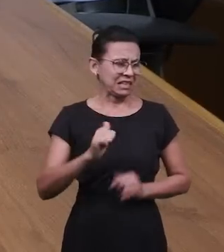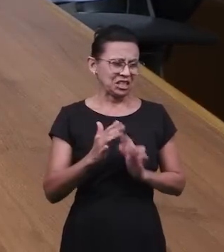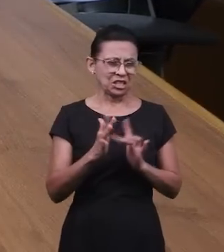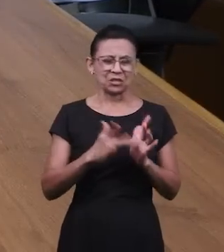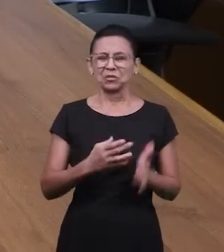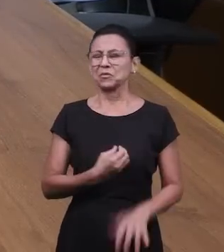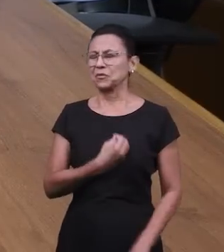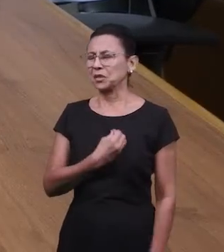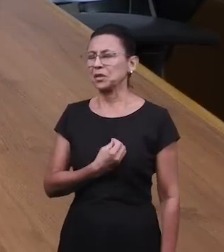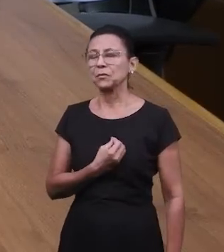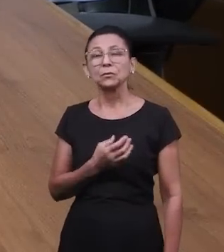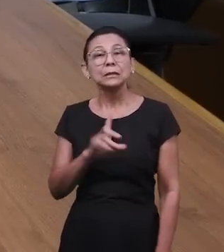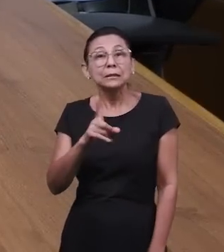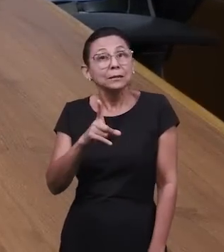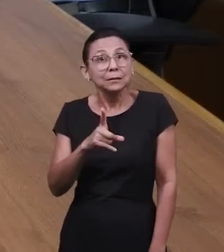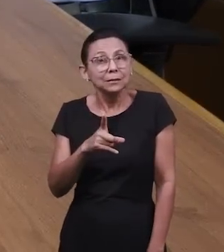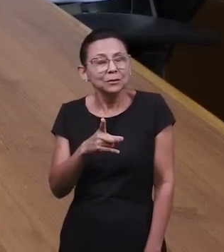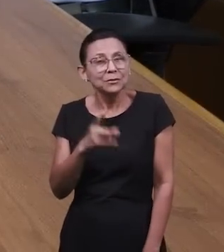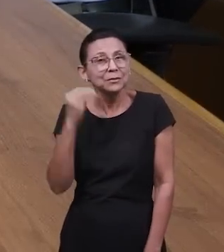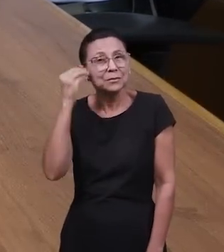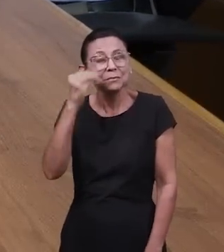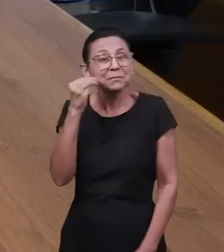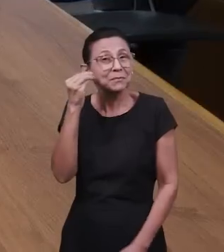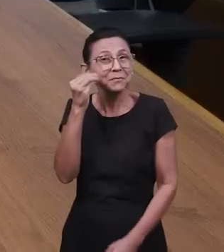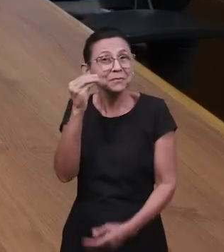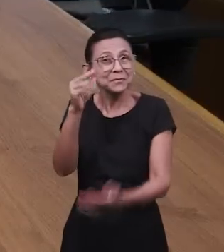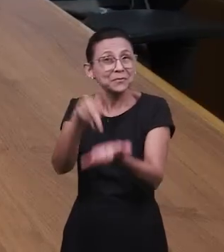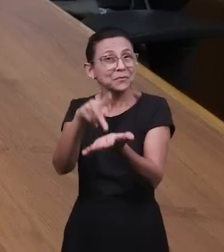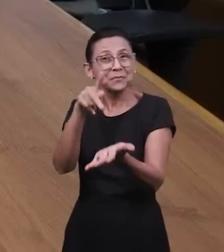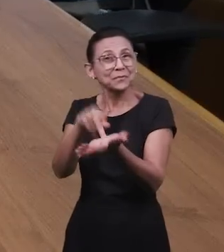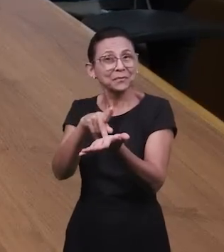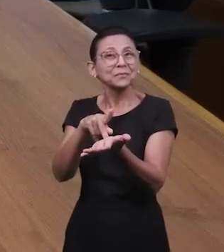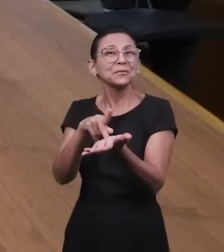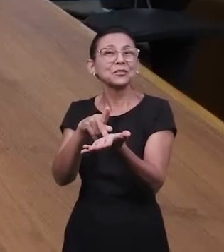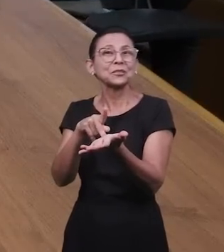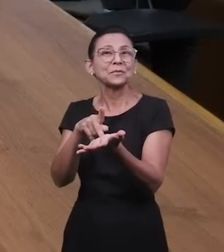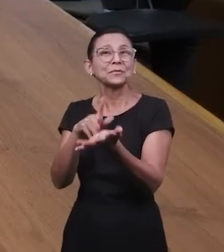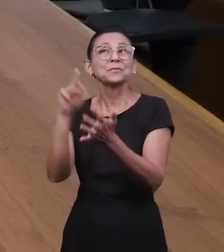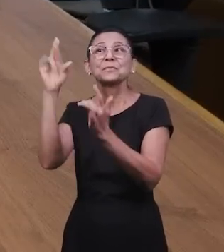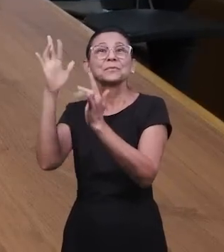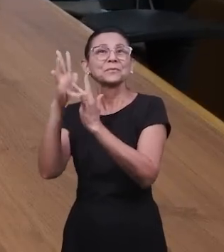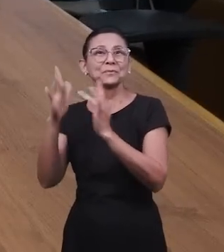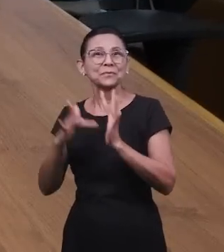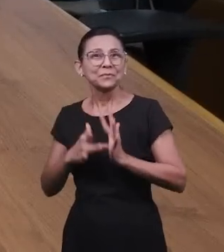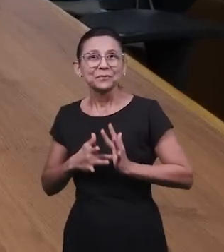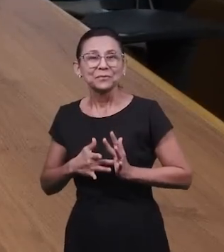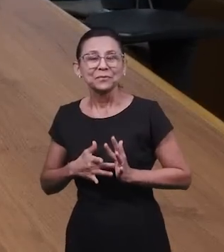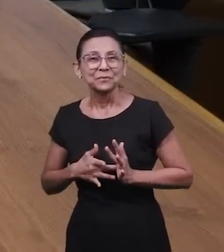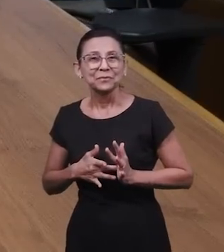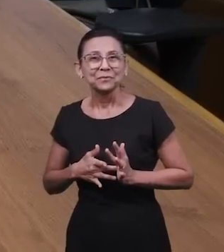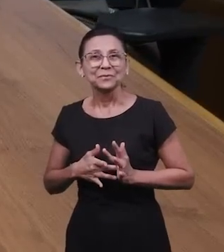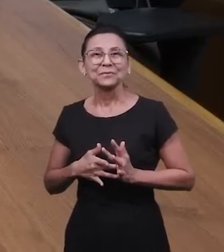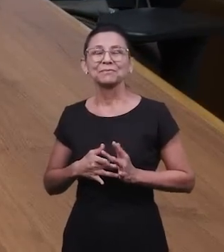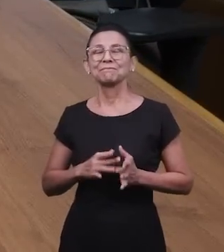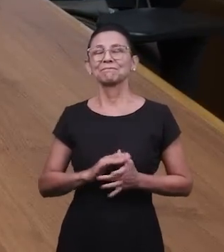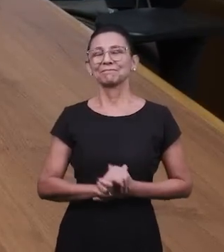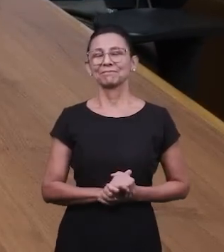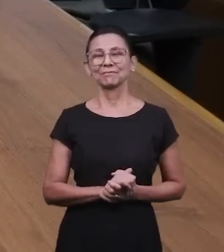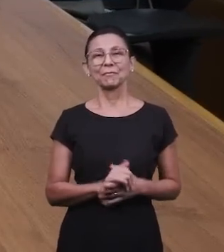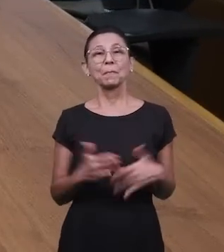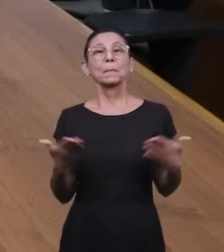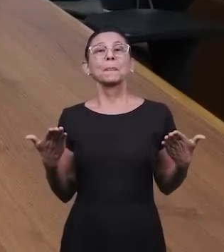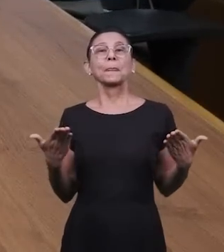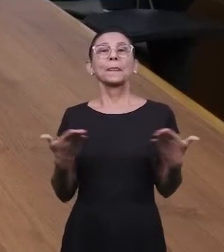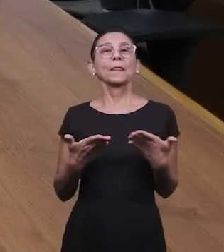É conhecer, é ouvir a sua voz, é ter uma experiência real com ele. Sim. Então você tem esse conhecimento. E